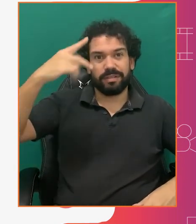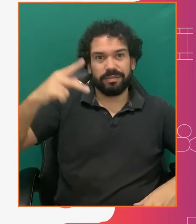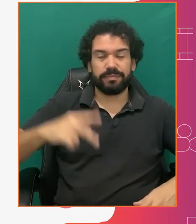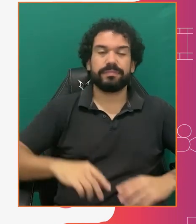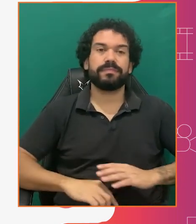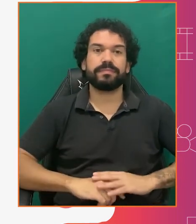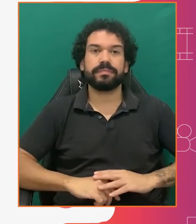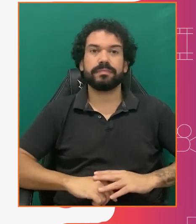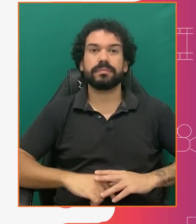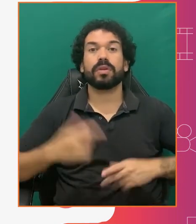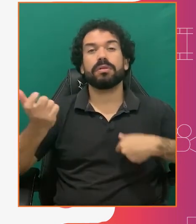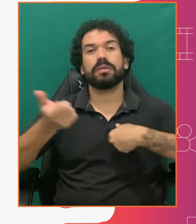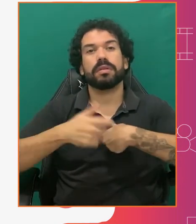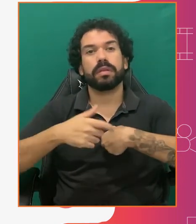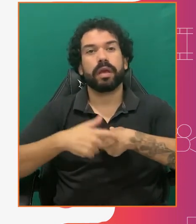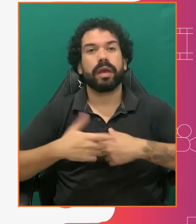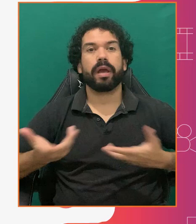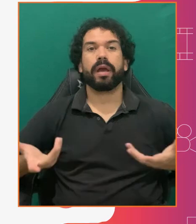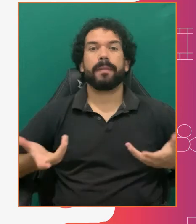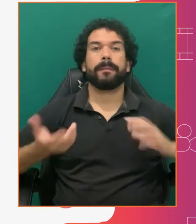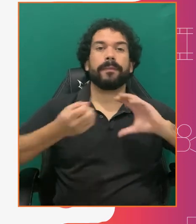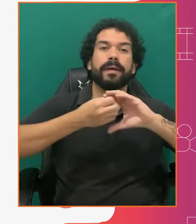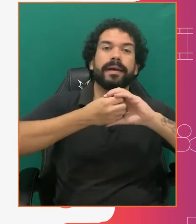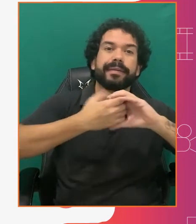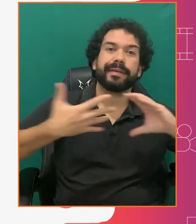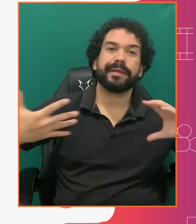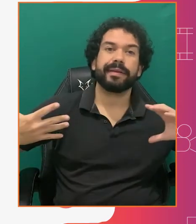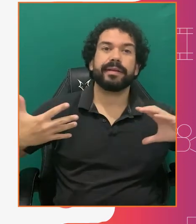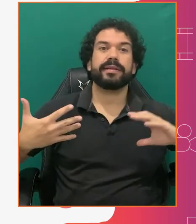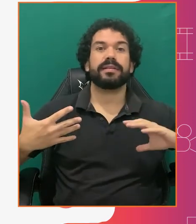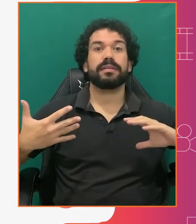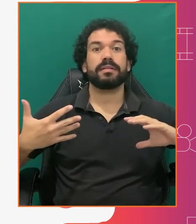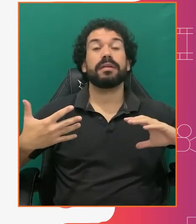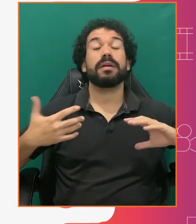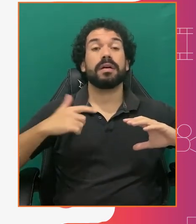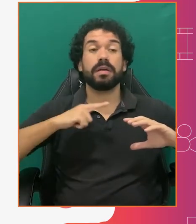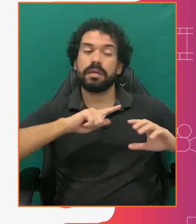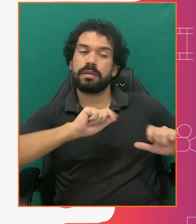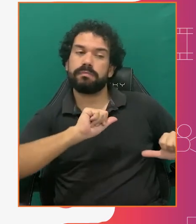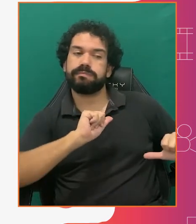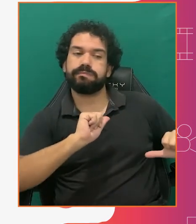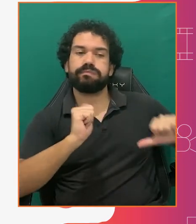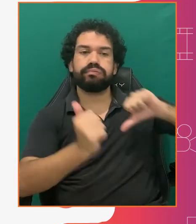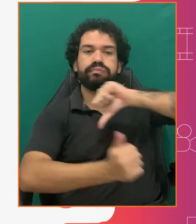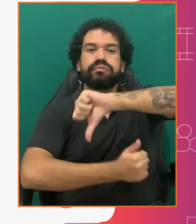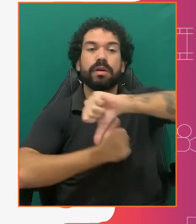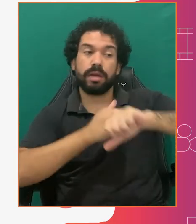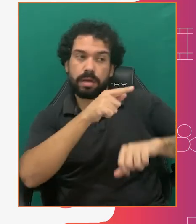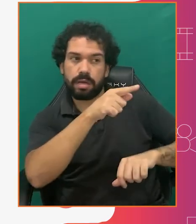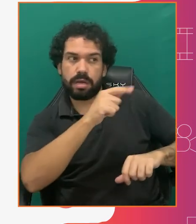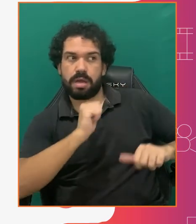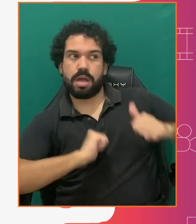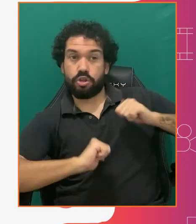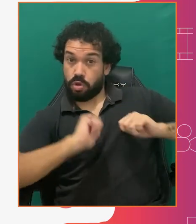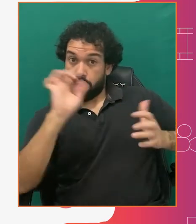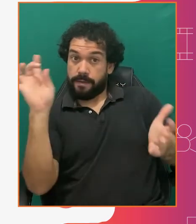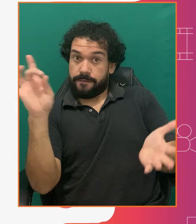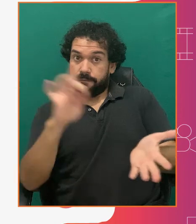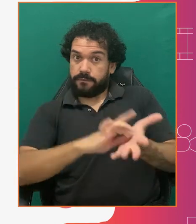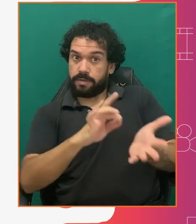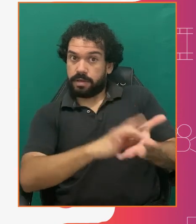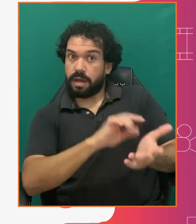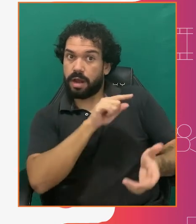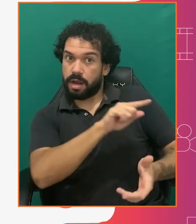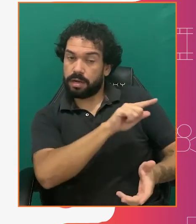realizando, o tempo, as características. Ele transforma tudo o que o ator da vida real